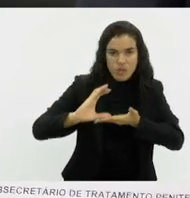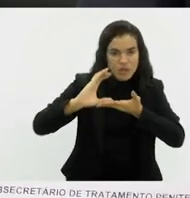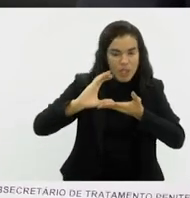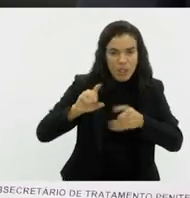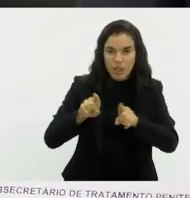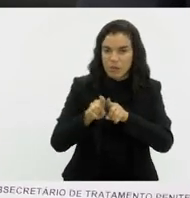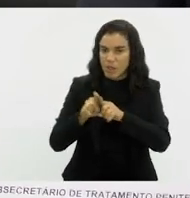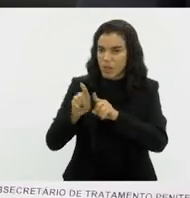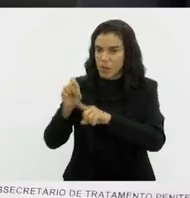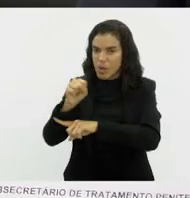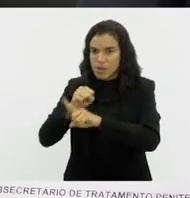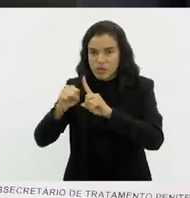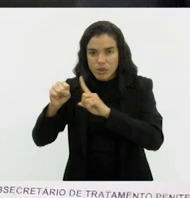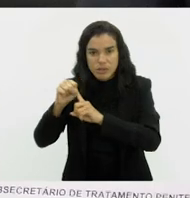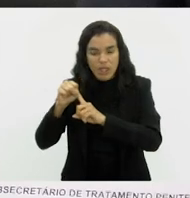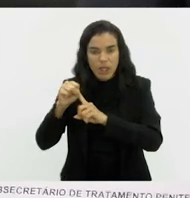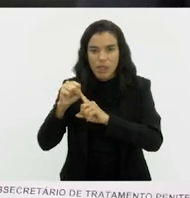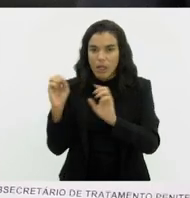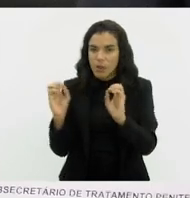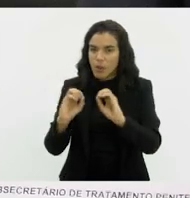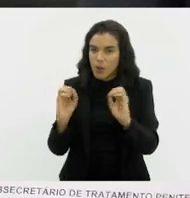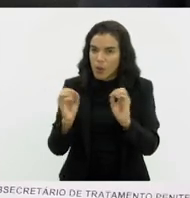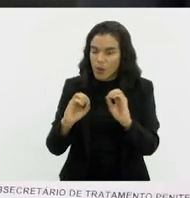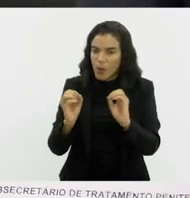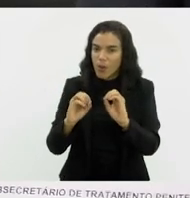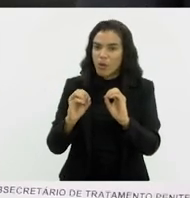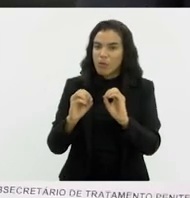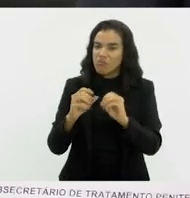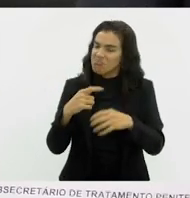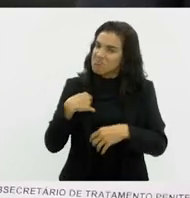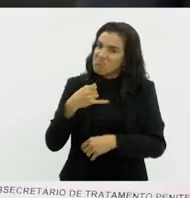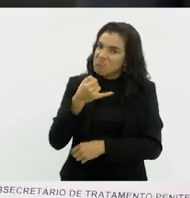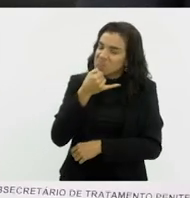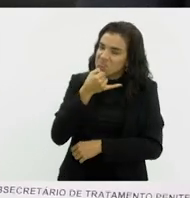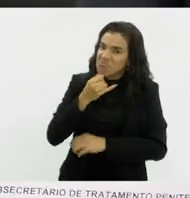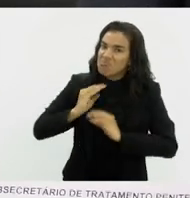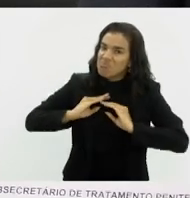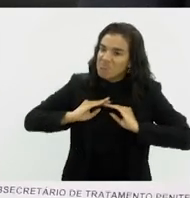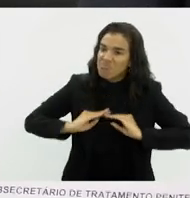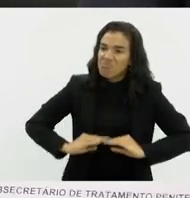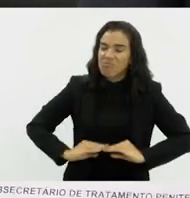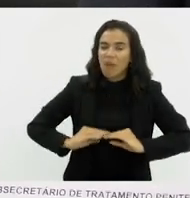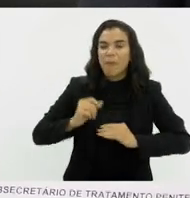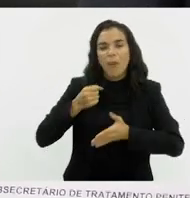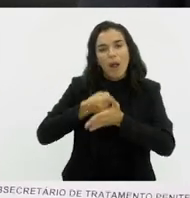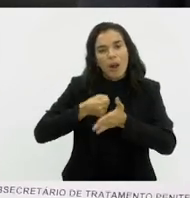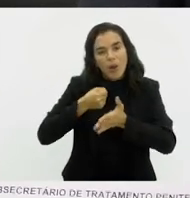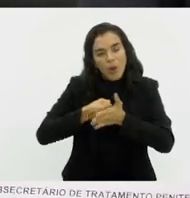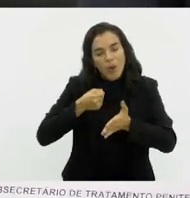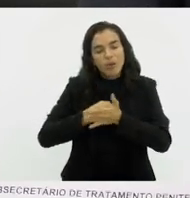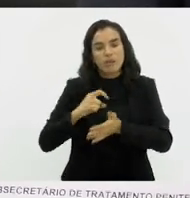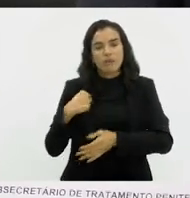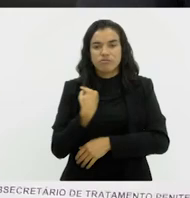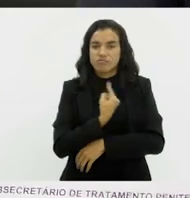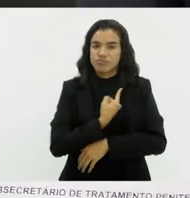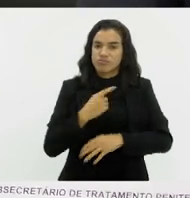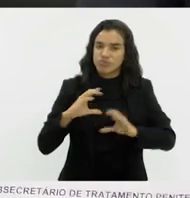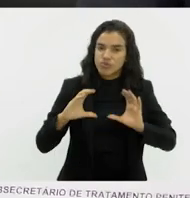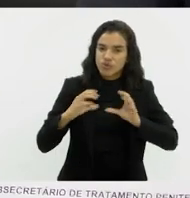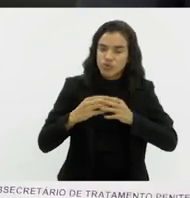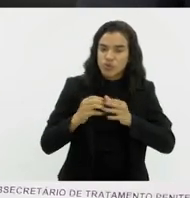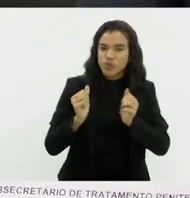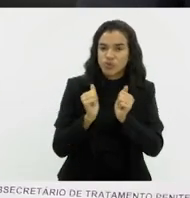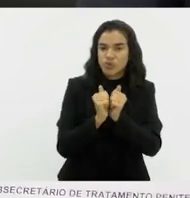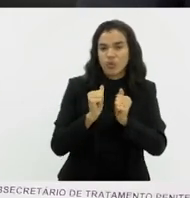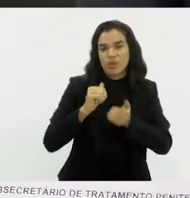com a sociedade, isso muito nos entristece, mas é uma luta que a gente vai estar junto com a Secretaria